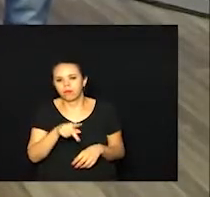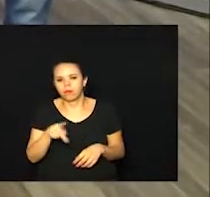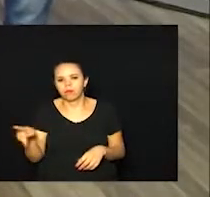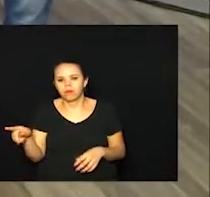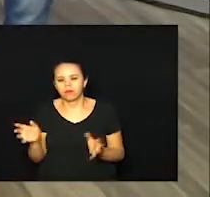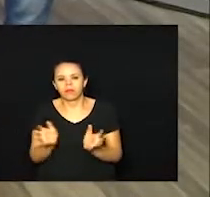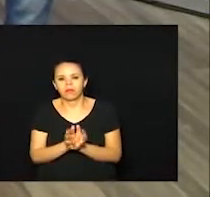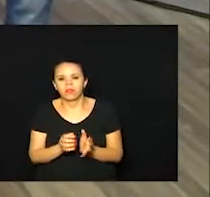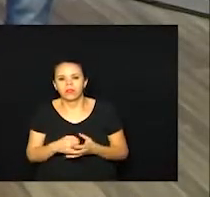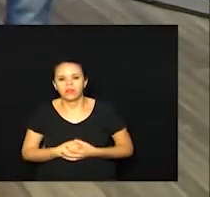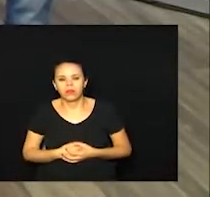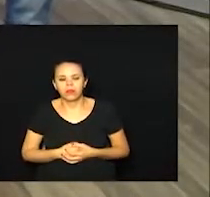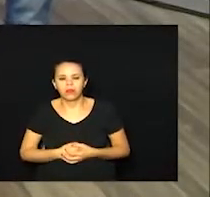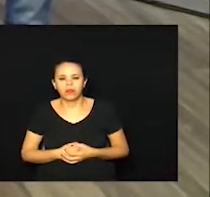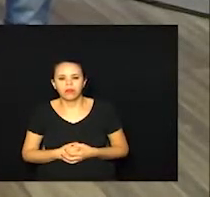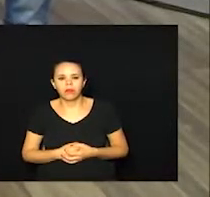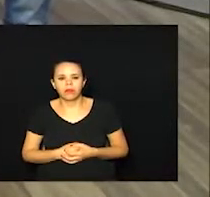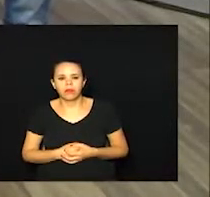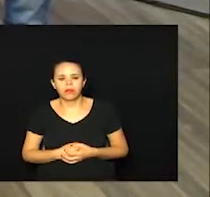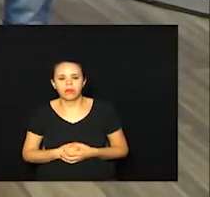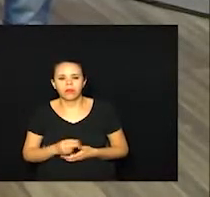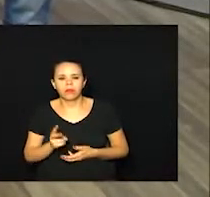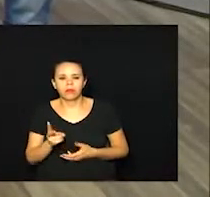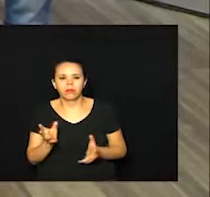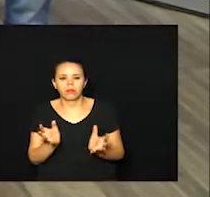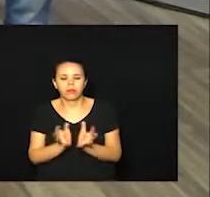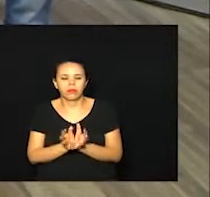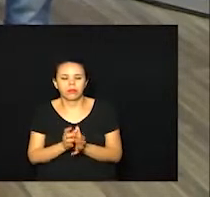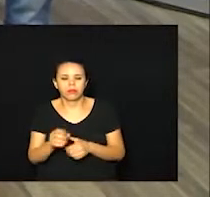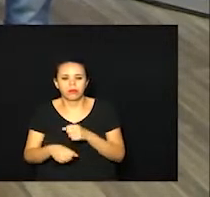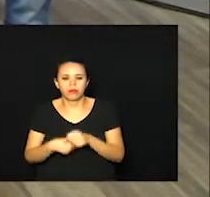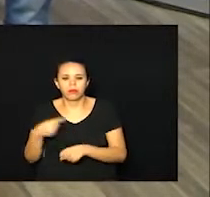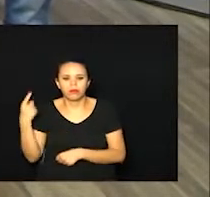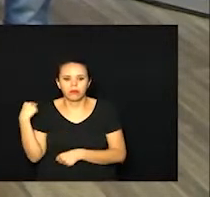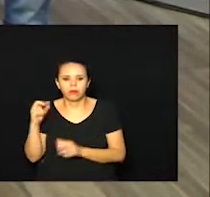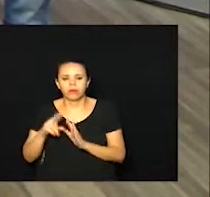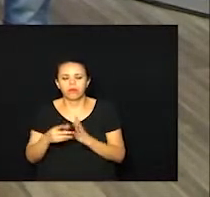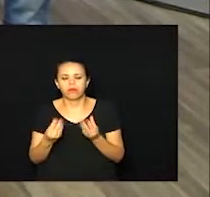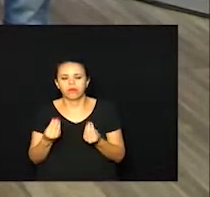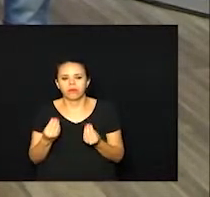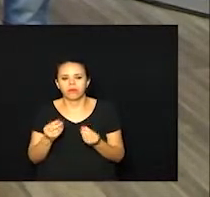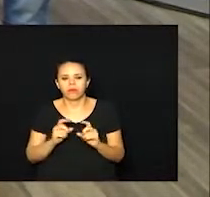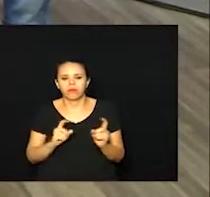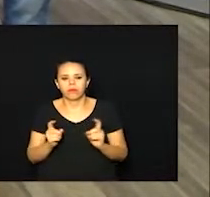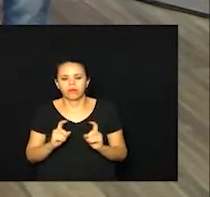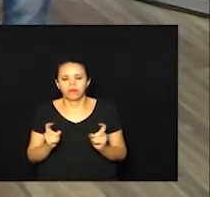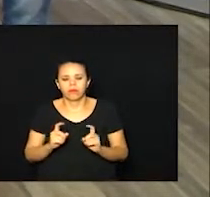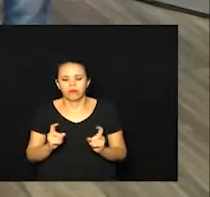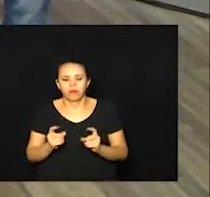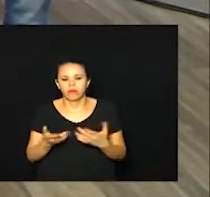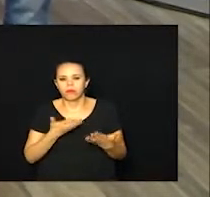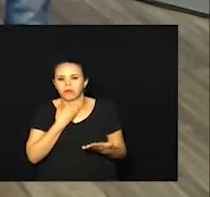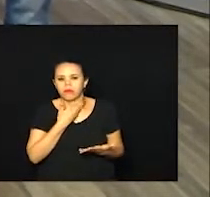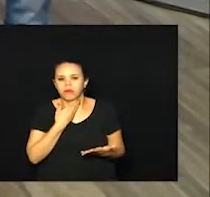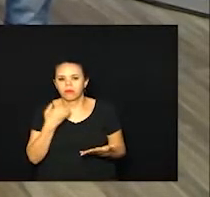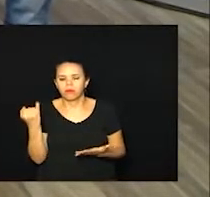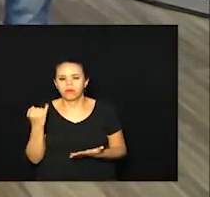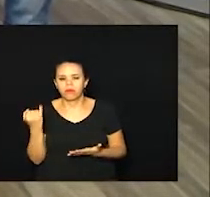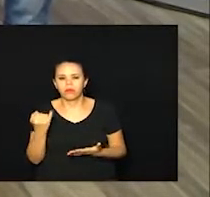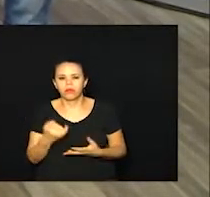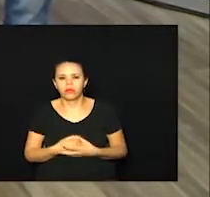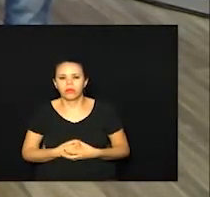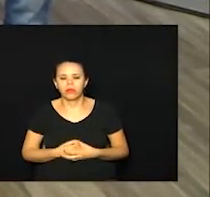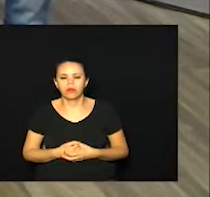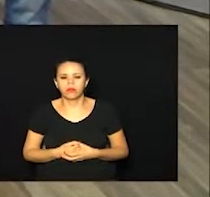da Comissão de Cultura aqui da Casa, uma comissão permanente, e no ano passado várias reuniões aconteceram e vários debates importantes